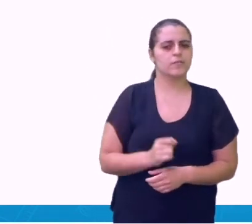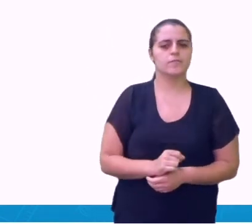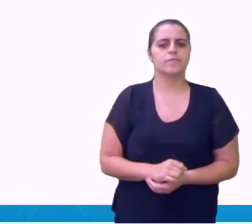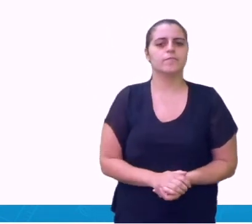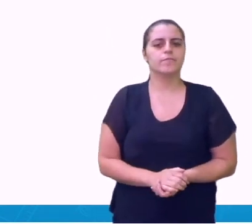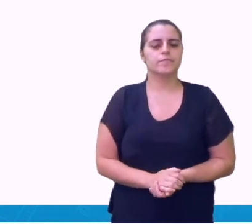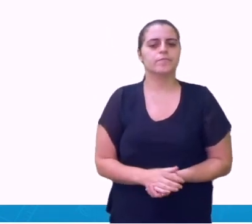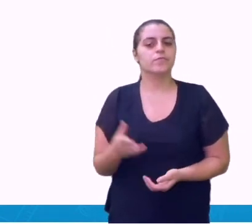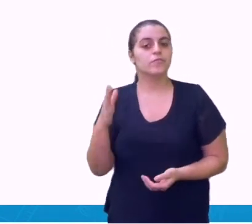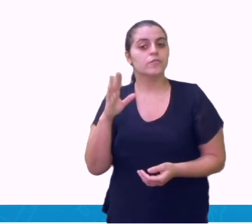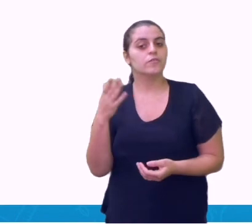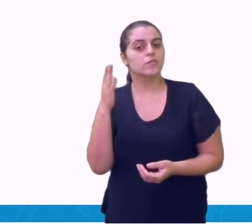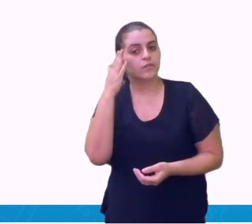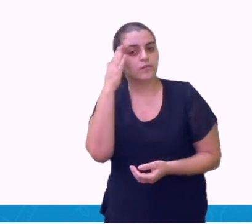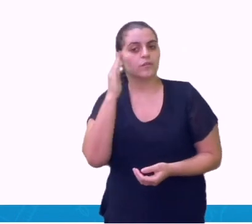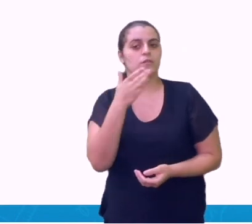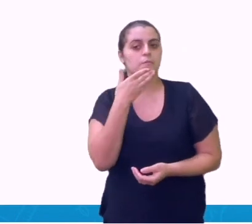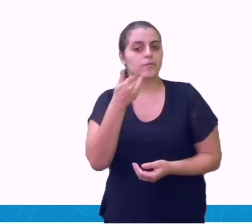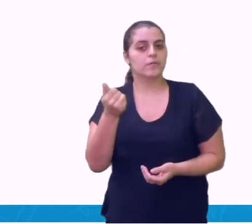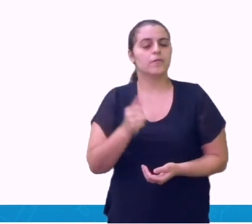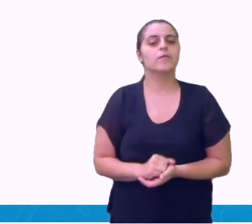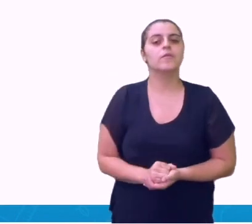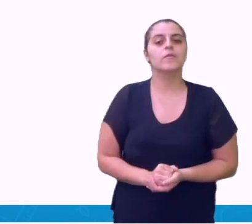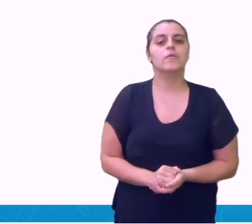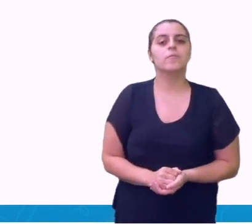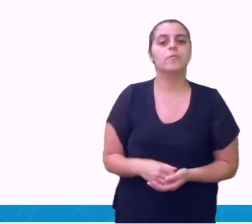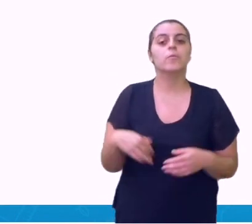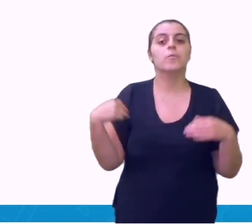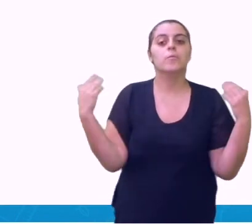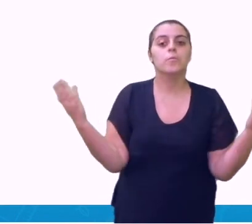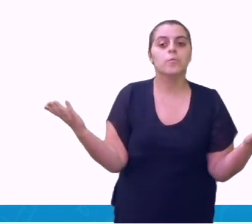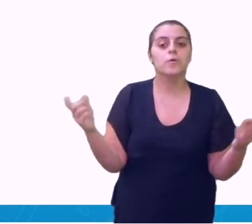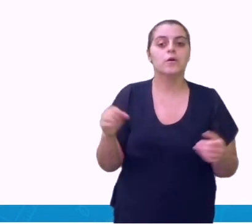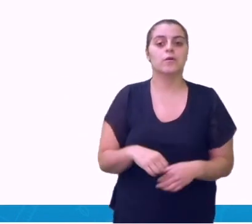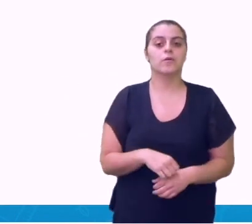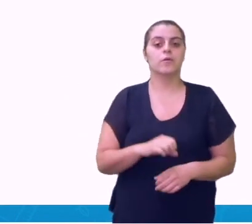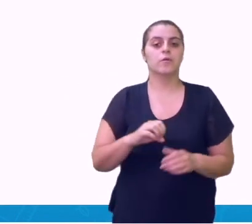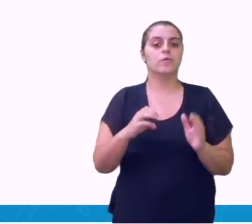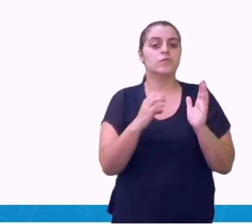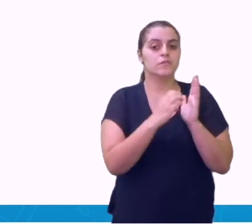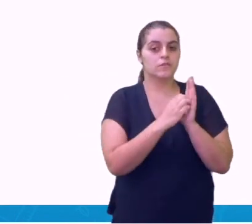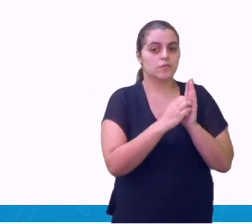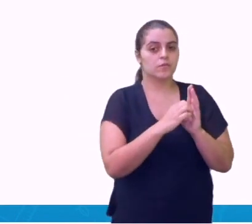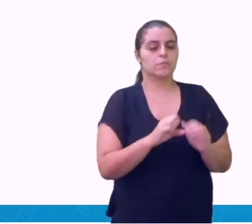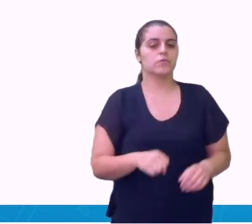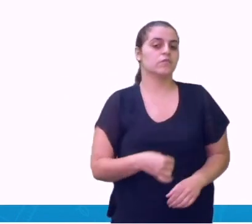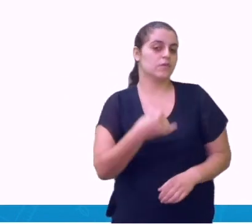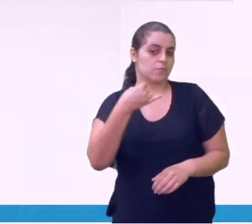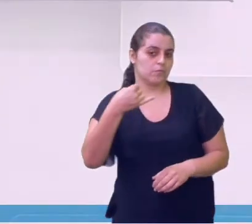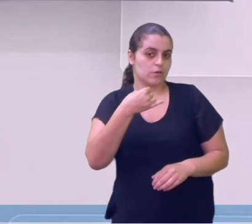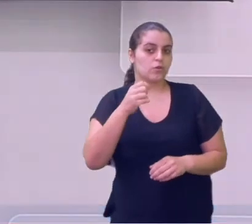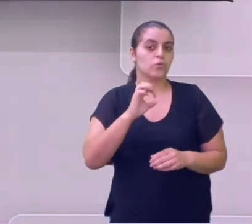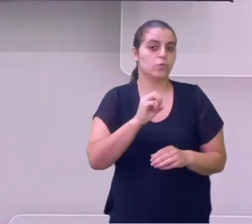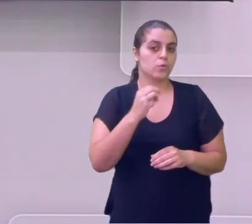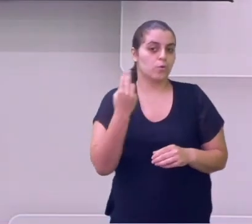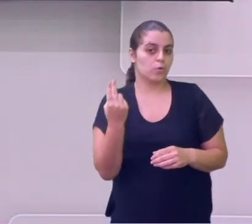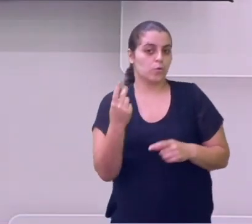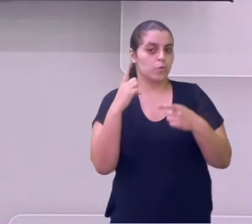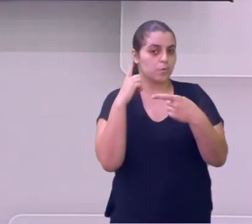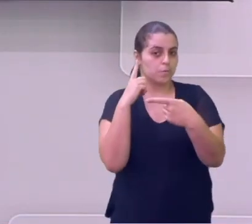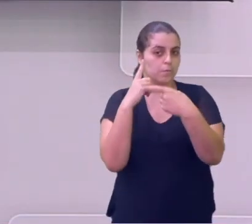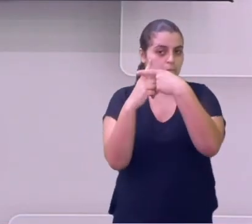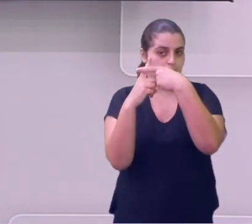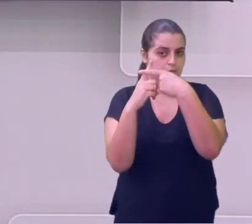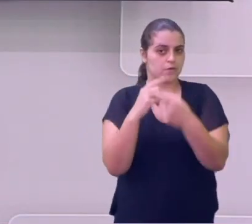entendido em relação à situação problema é qual sinal que está pedindo, qual operação,